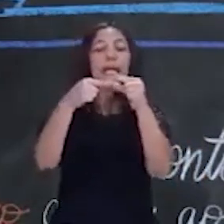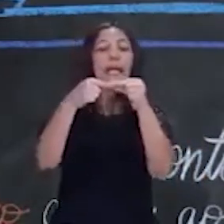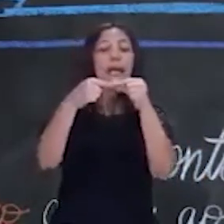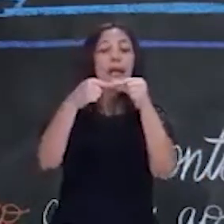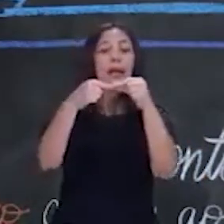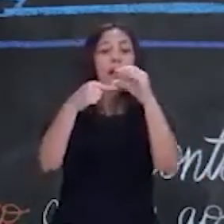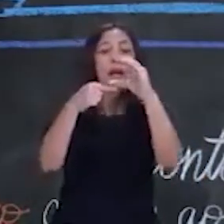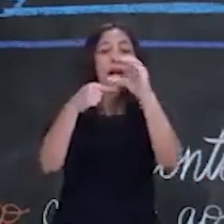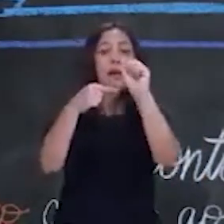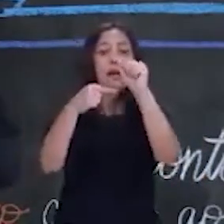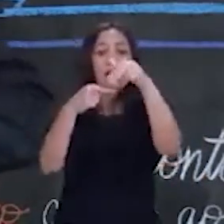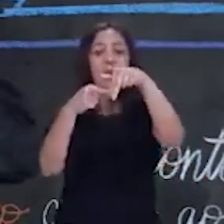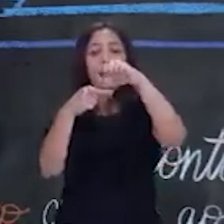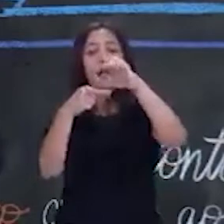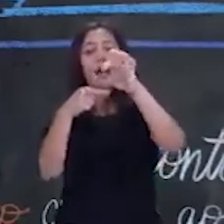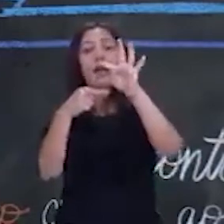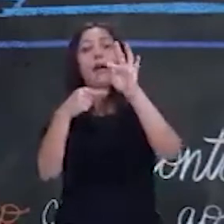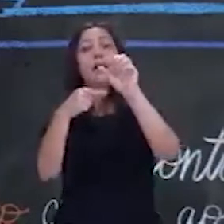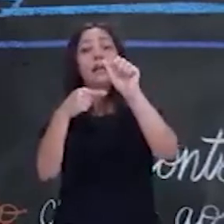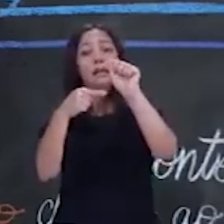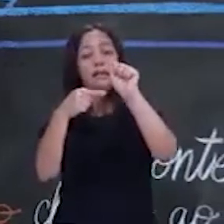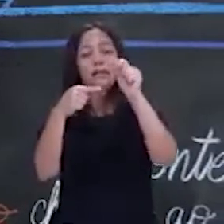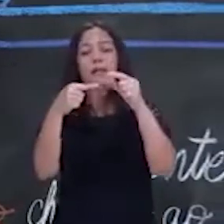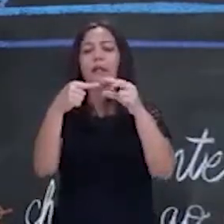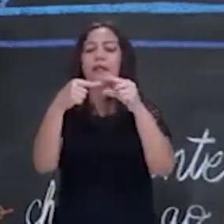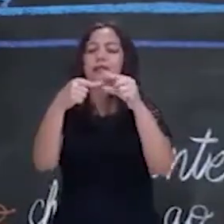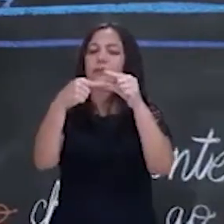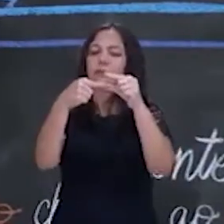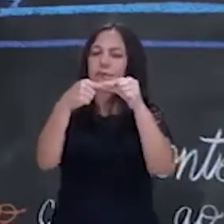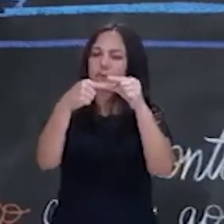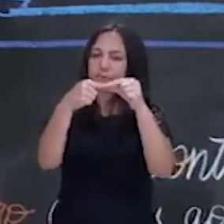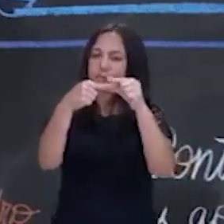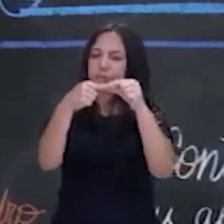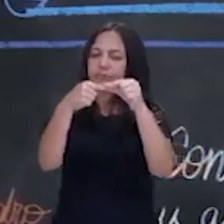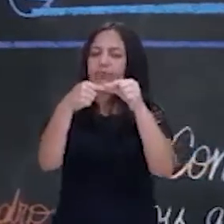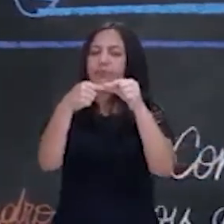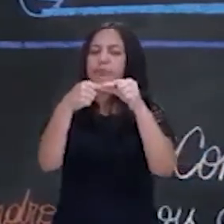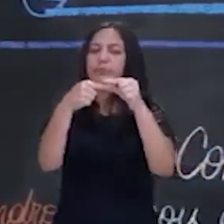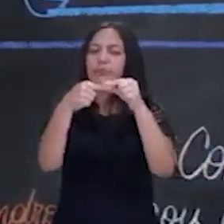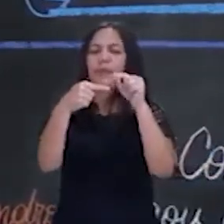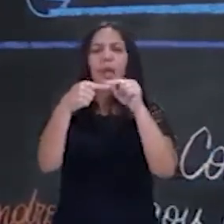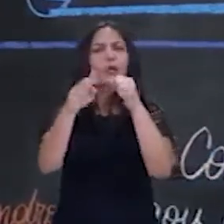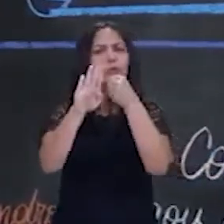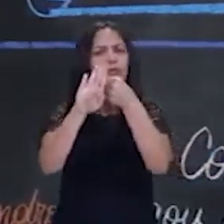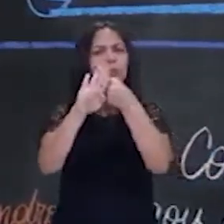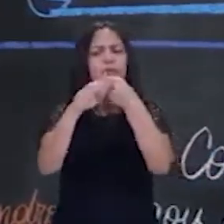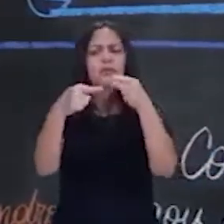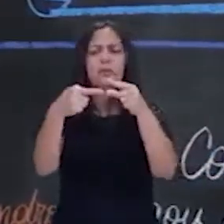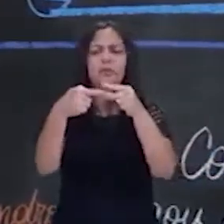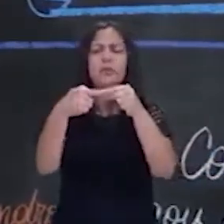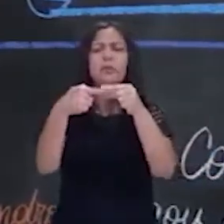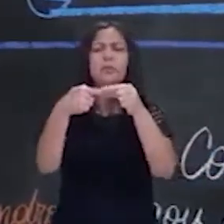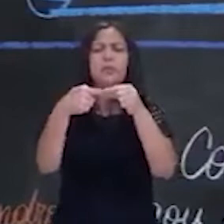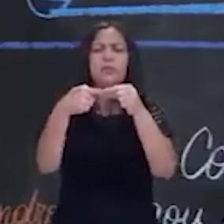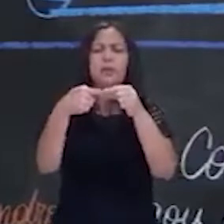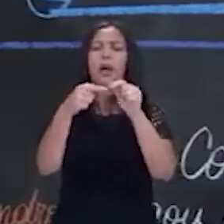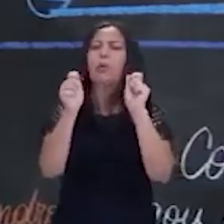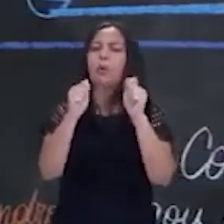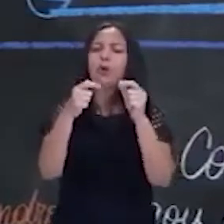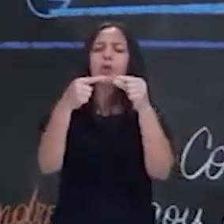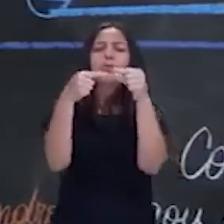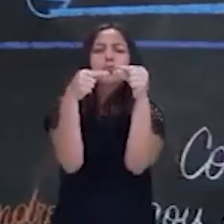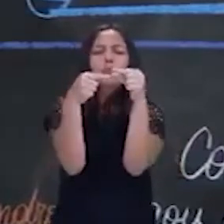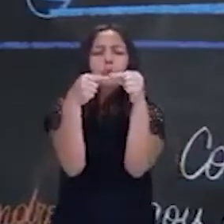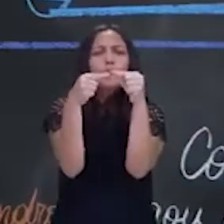substantivo caneta, né? Que é a palavra que guarda a essência, que guarda a substância desse objeto. Caneta é um substantivo. Eu posso